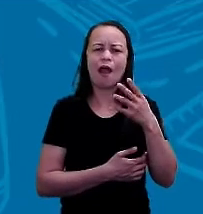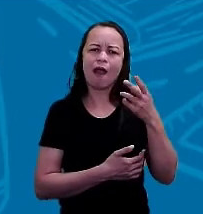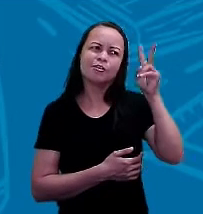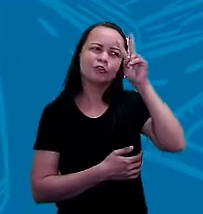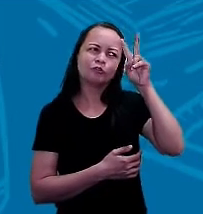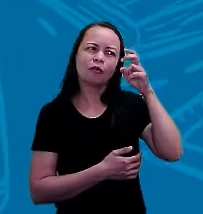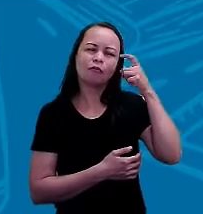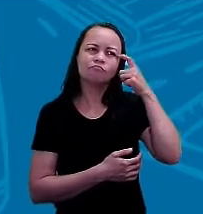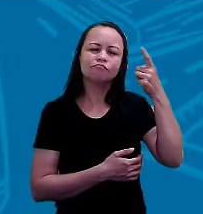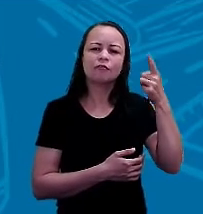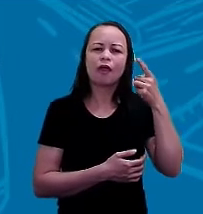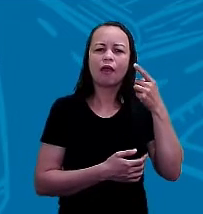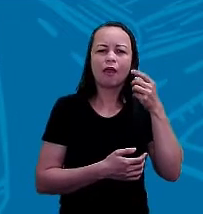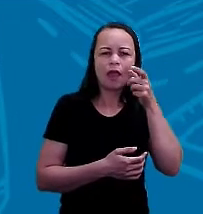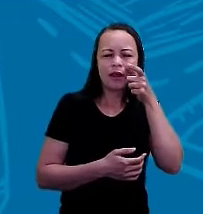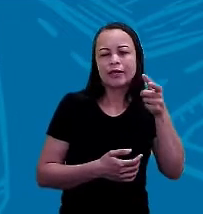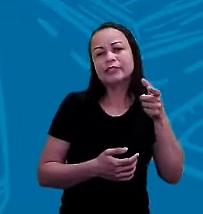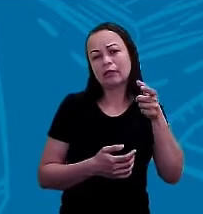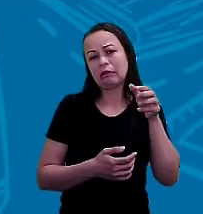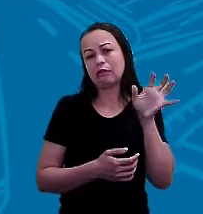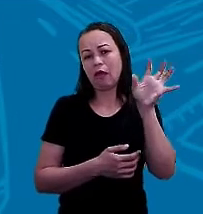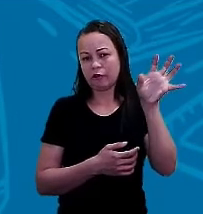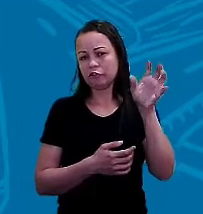interessante, é de tal região, tá certo?